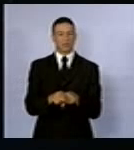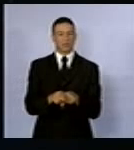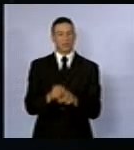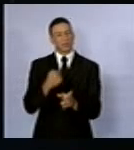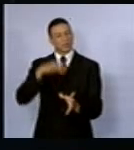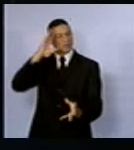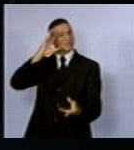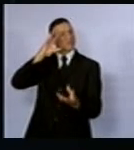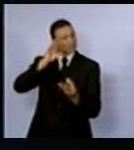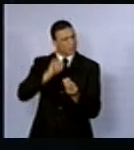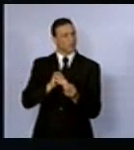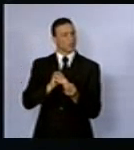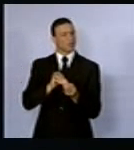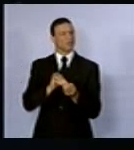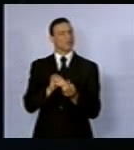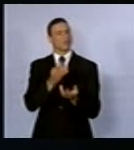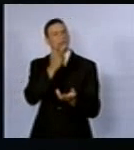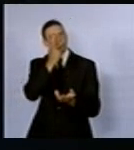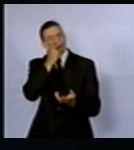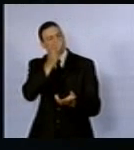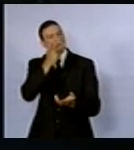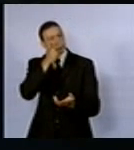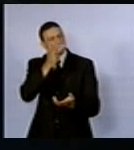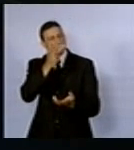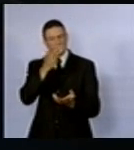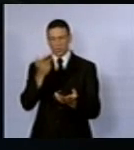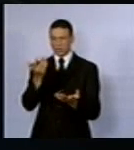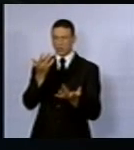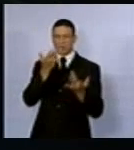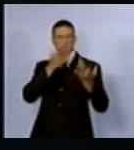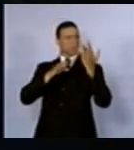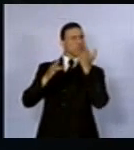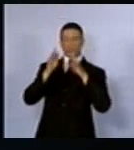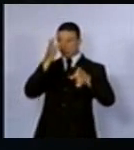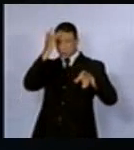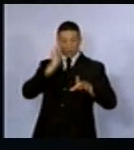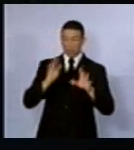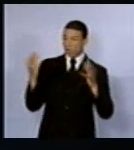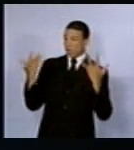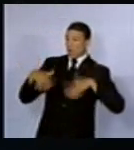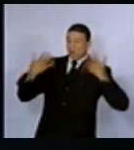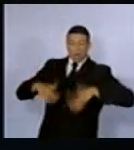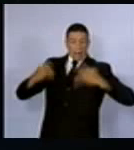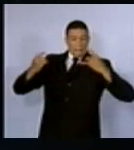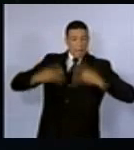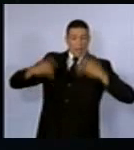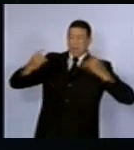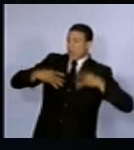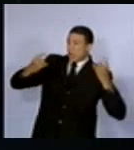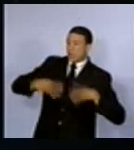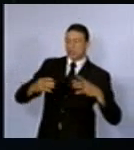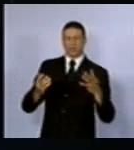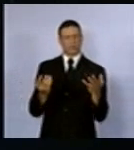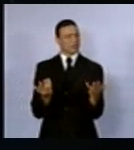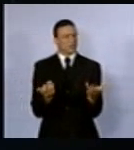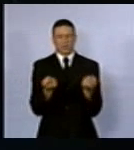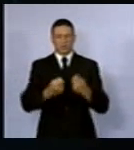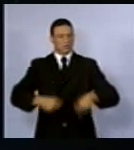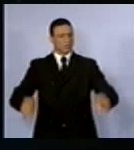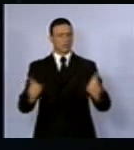nós entendemos que não pode haver a criação de um temor difuso que não fundamentado.